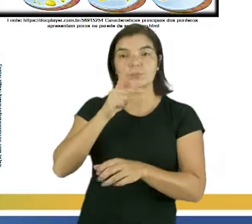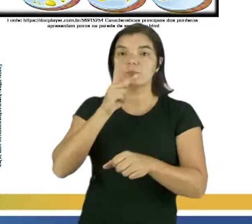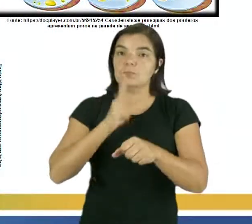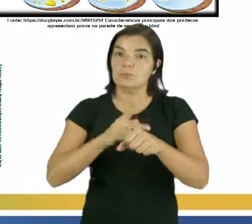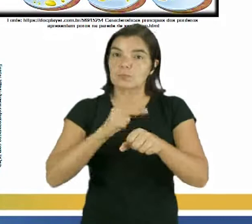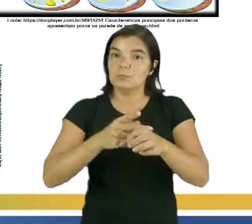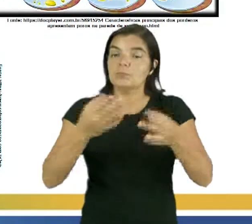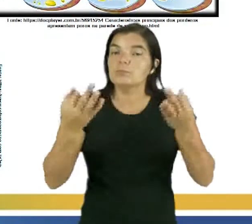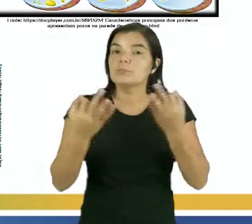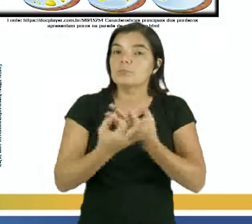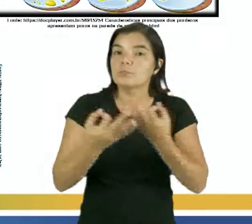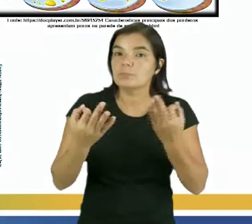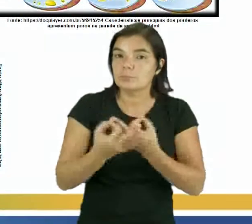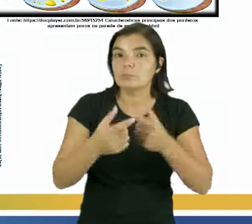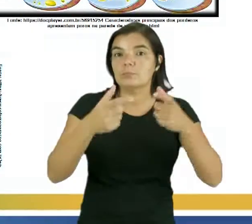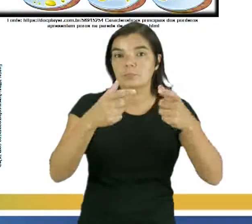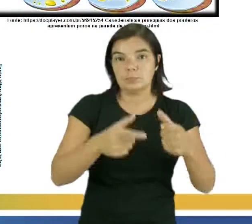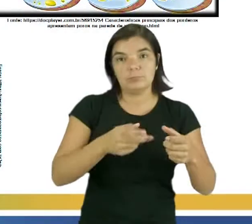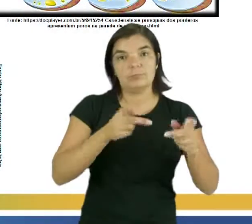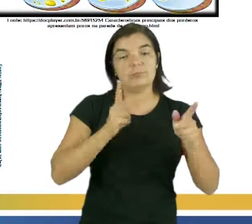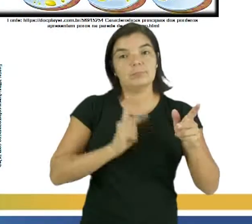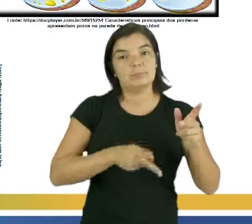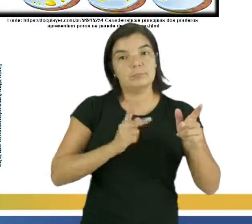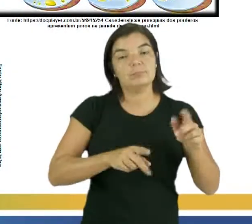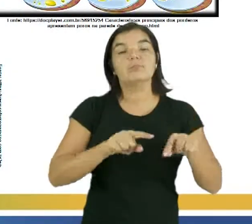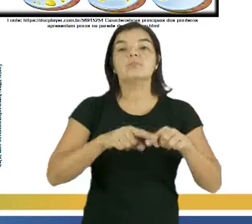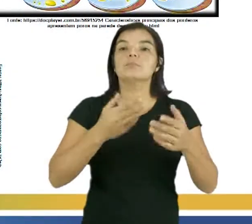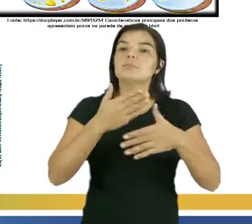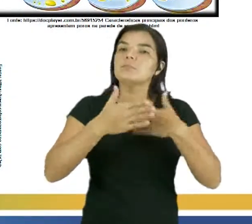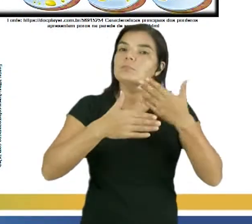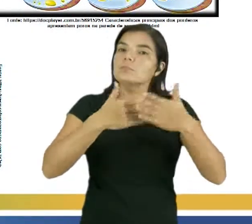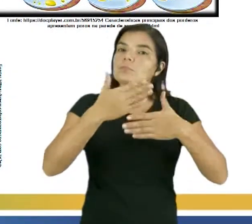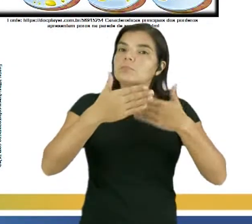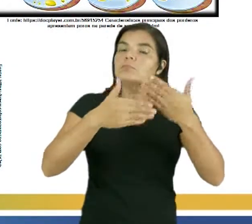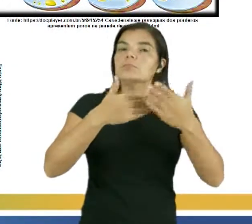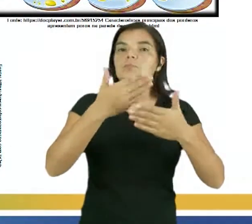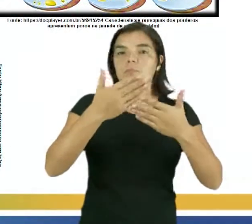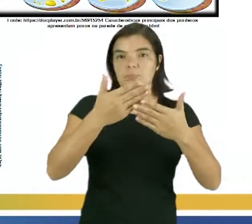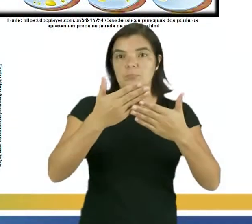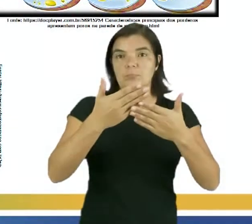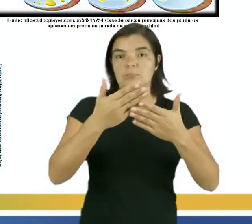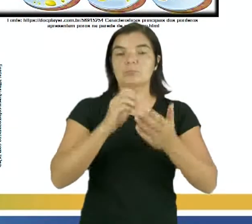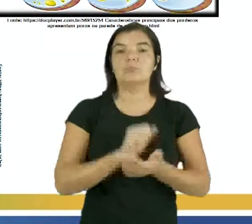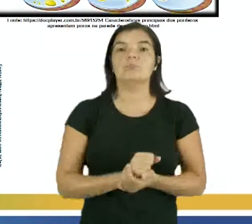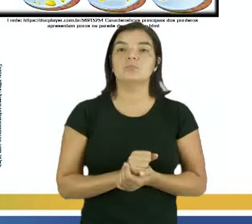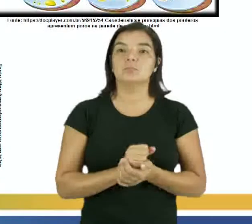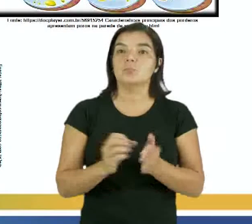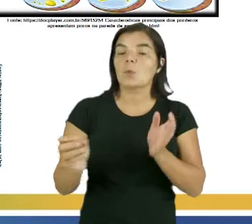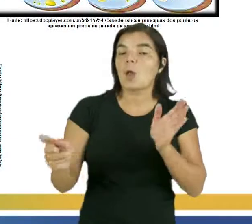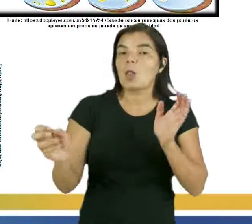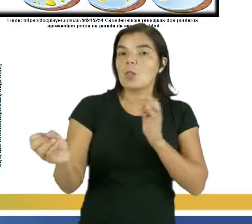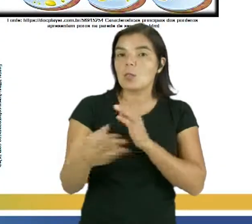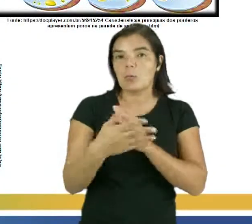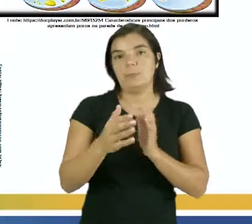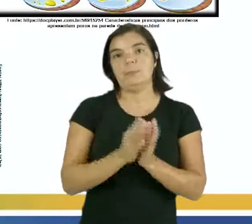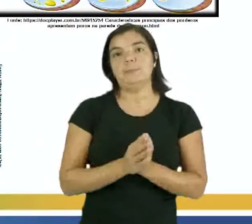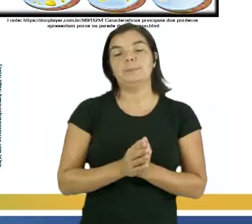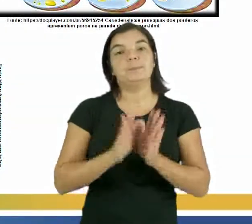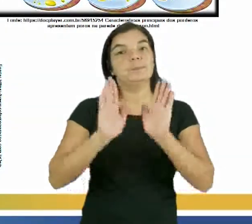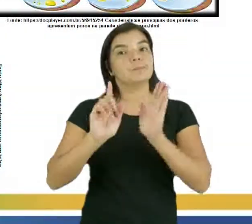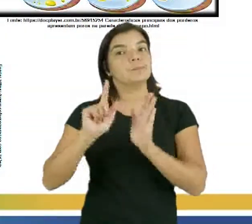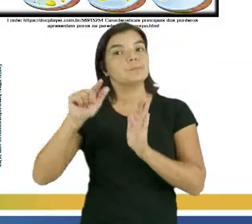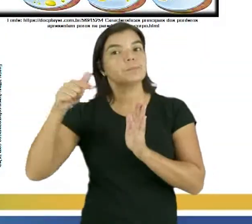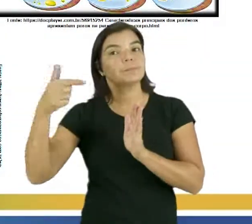substrato ideal, conseguir achar algum lugar para se fixar, ela começa a se invaginar e forma então uma nova esponja. Já